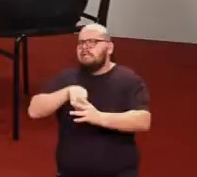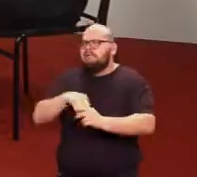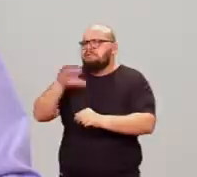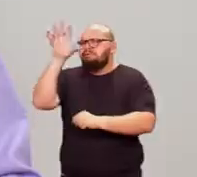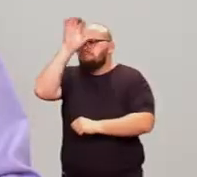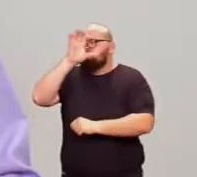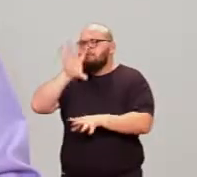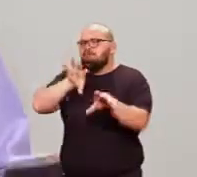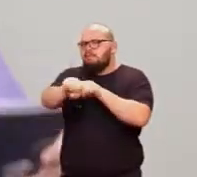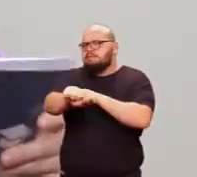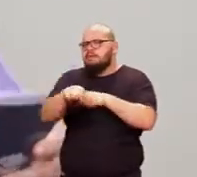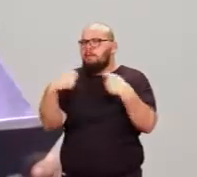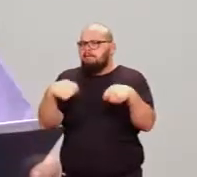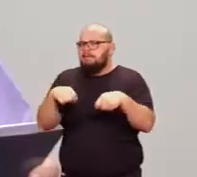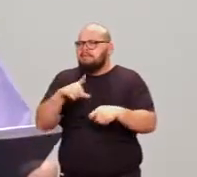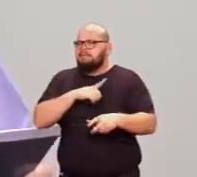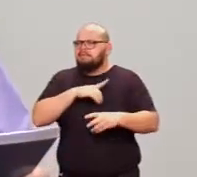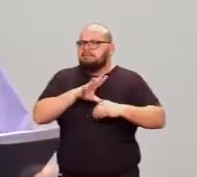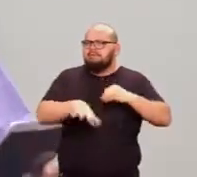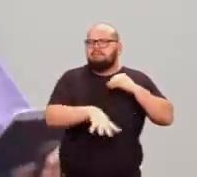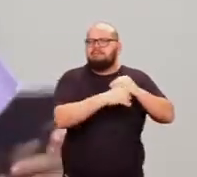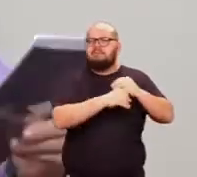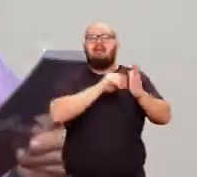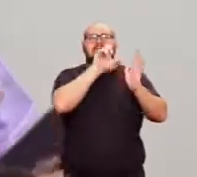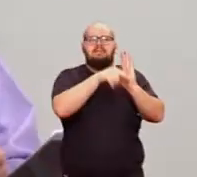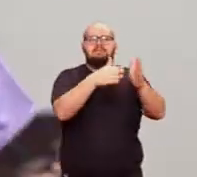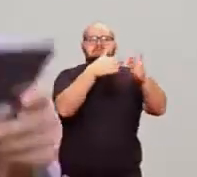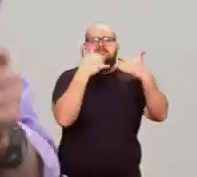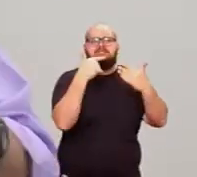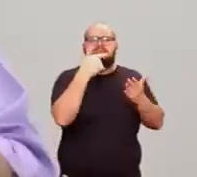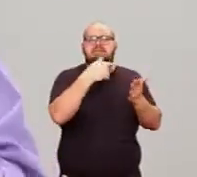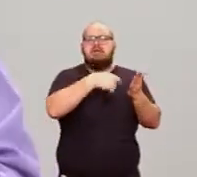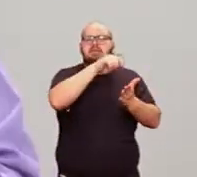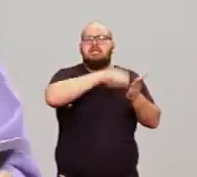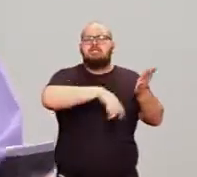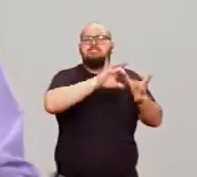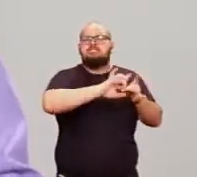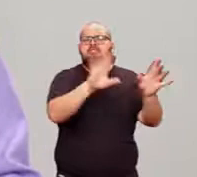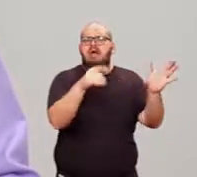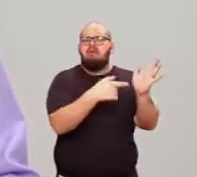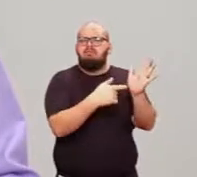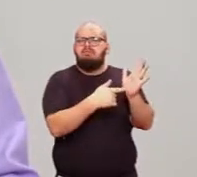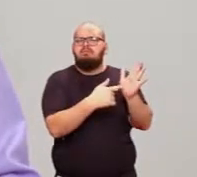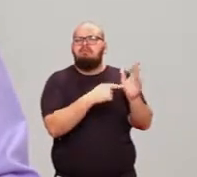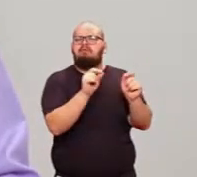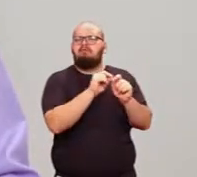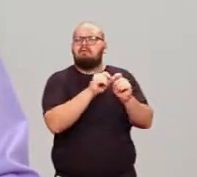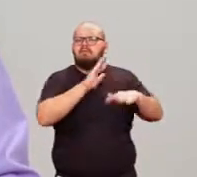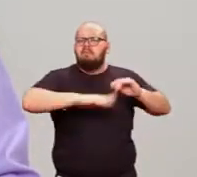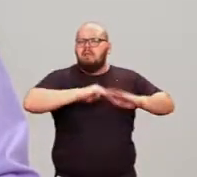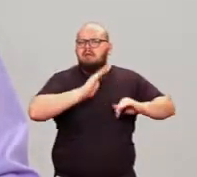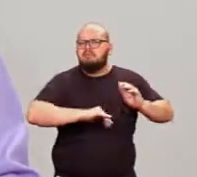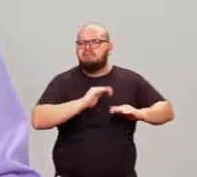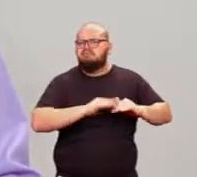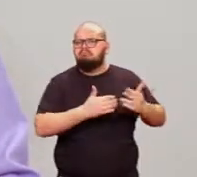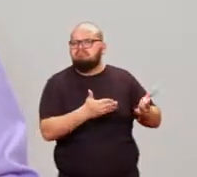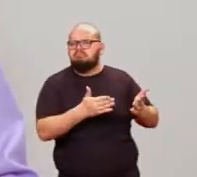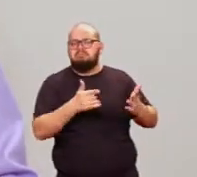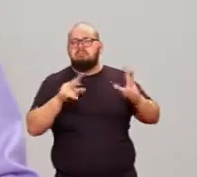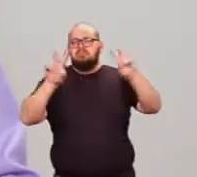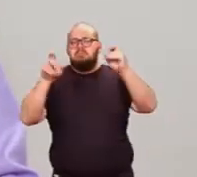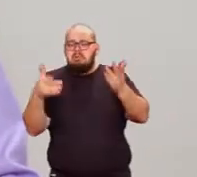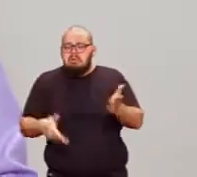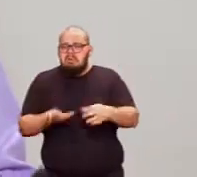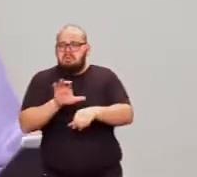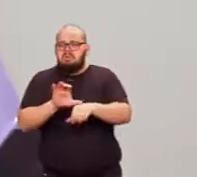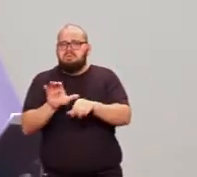sua formação, precisa fazer uma complementação e depois pedir autorização para fazer essa prática. E no caso aqui do